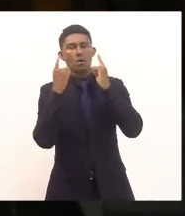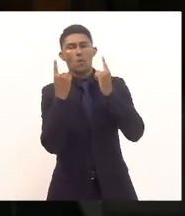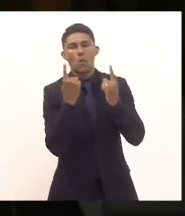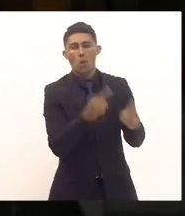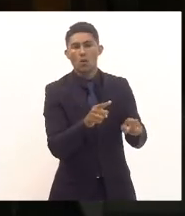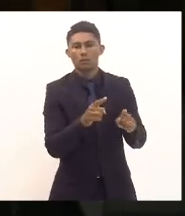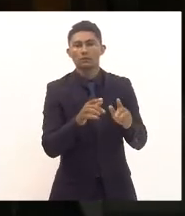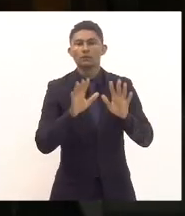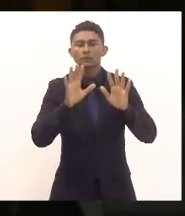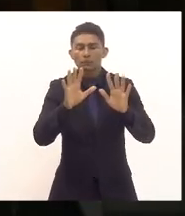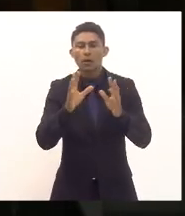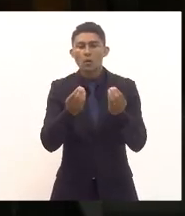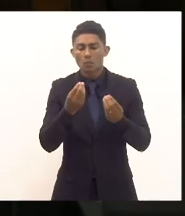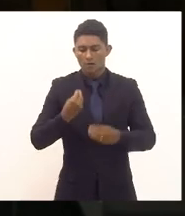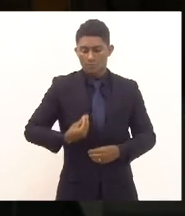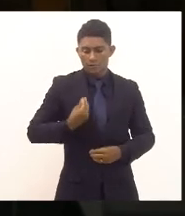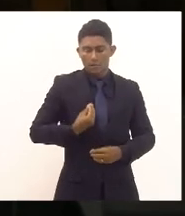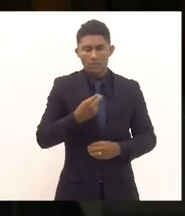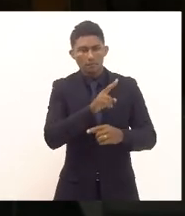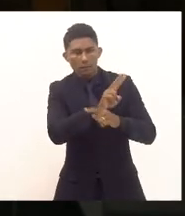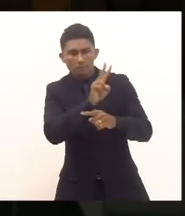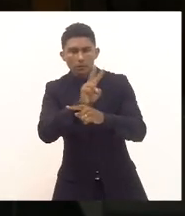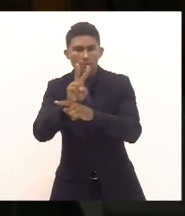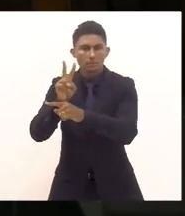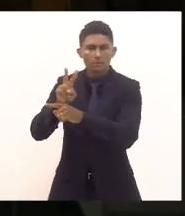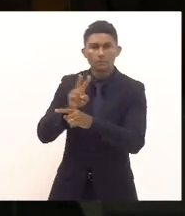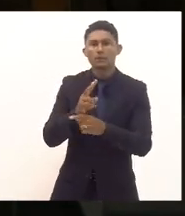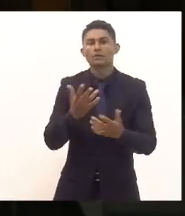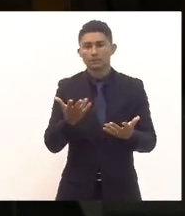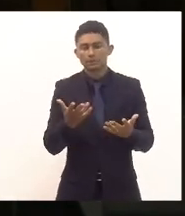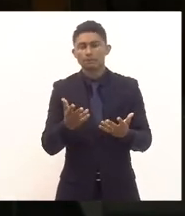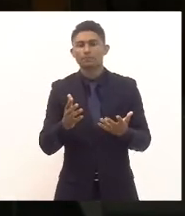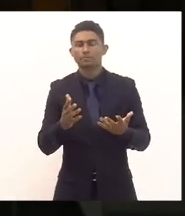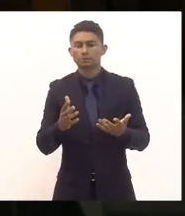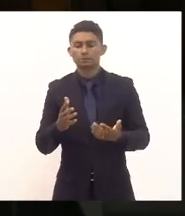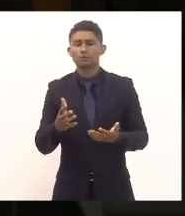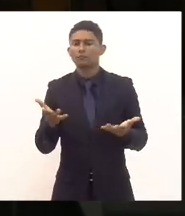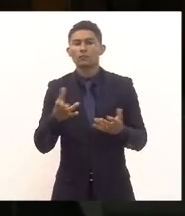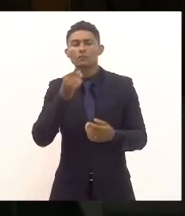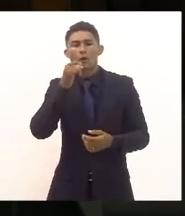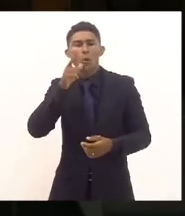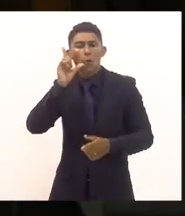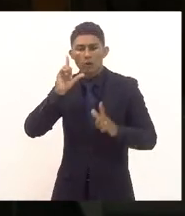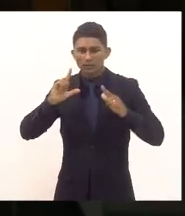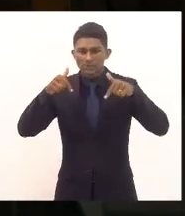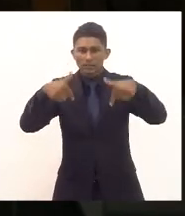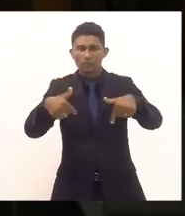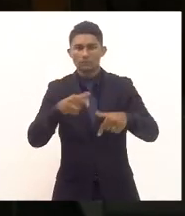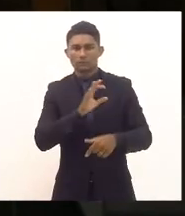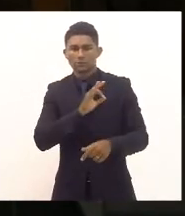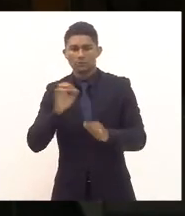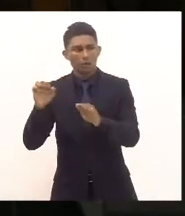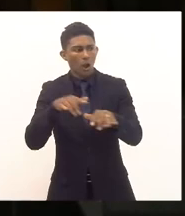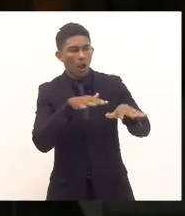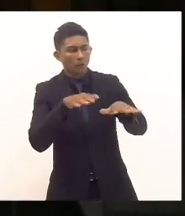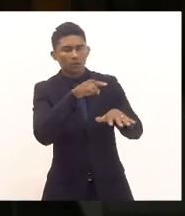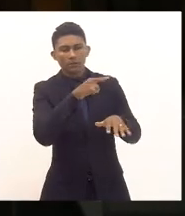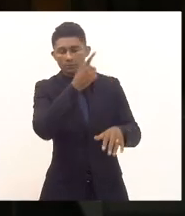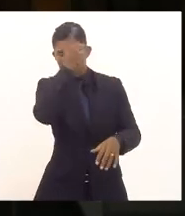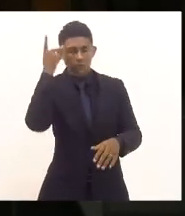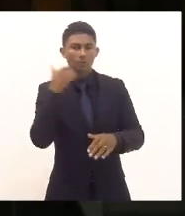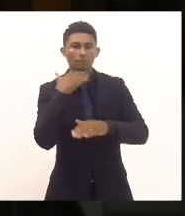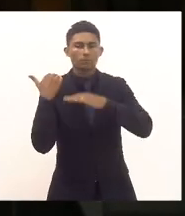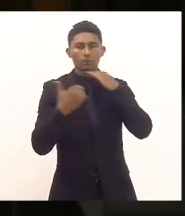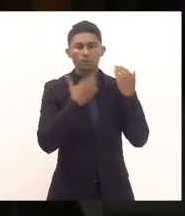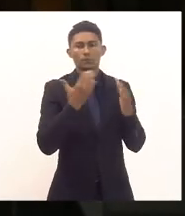diferente de preservar a vida e por a gente tem uma ação que nem é essa que morre em 25